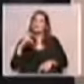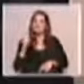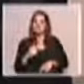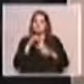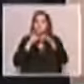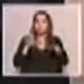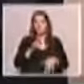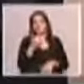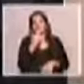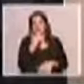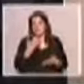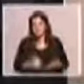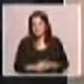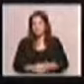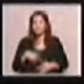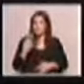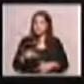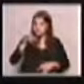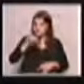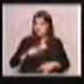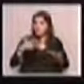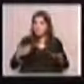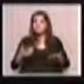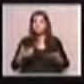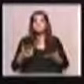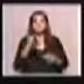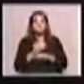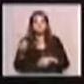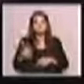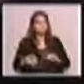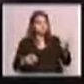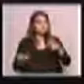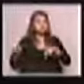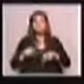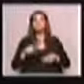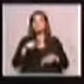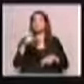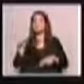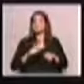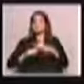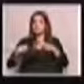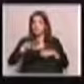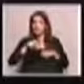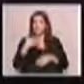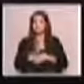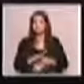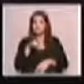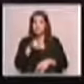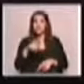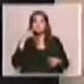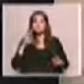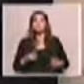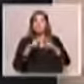riso. E depois, há também uma série de eventos que se prolongam ao longo do mês de novembro, nomeadamente o vosso